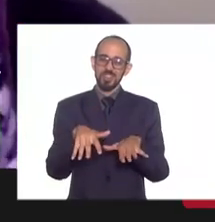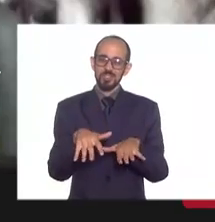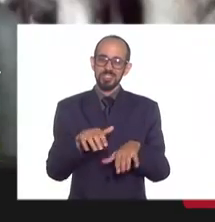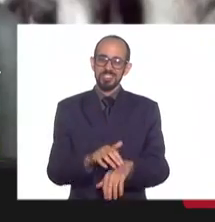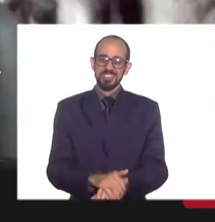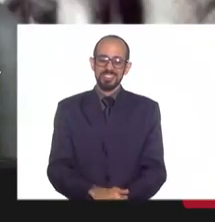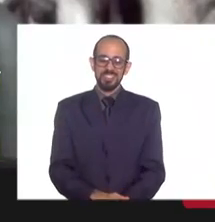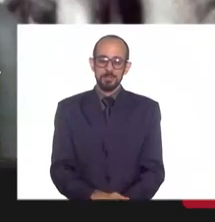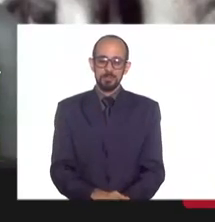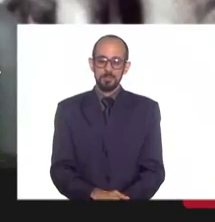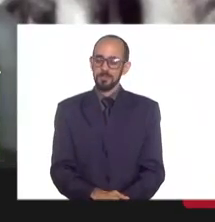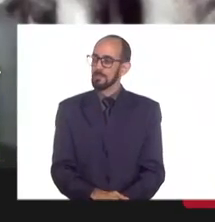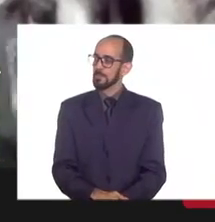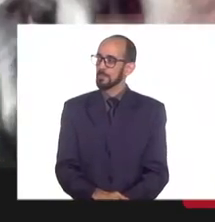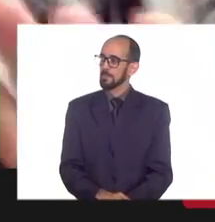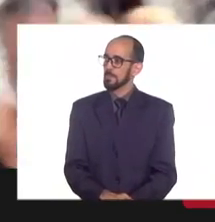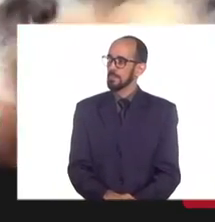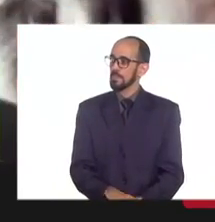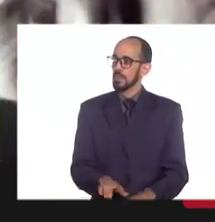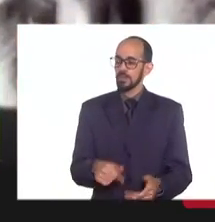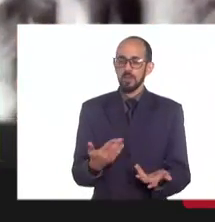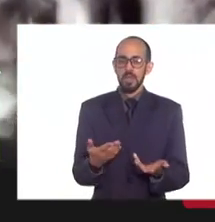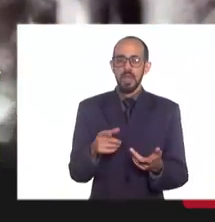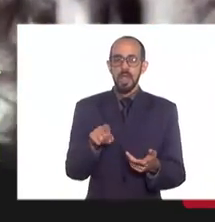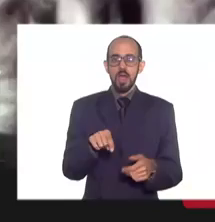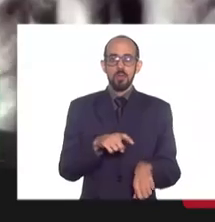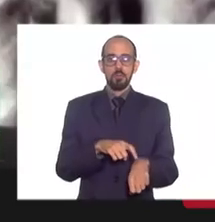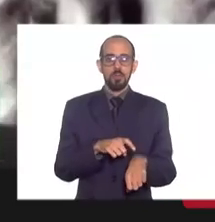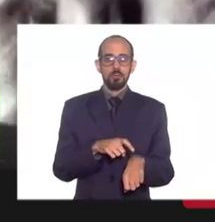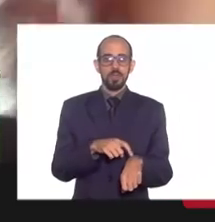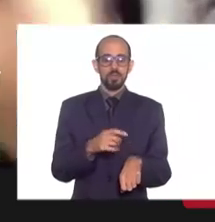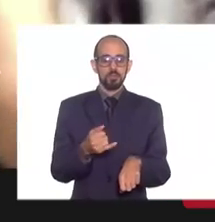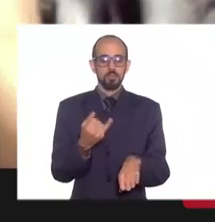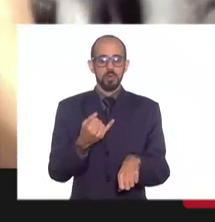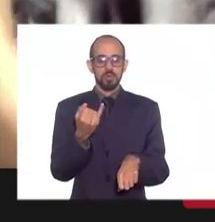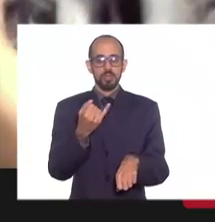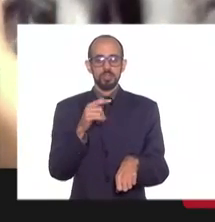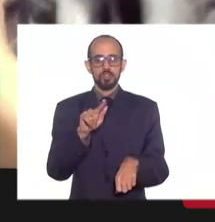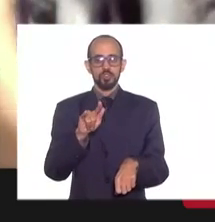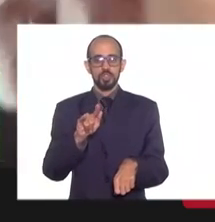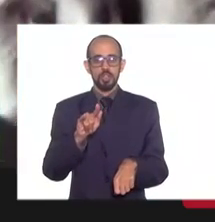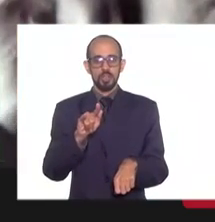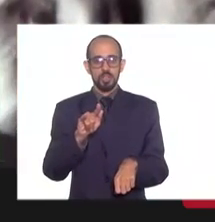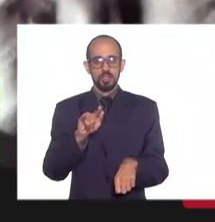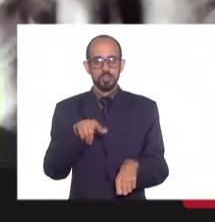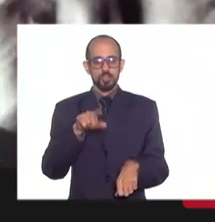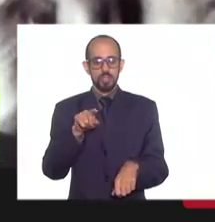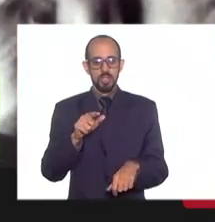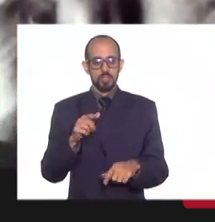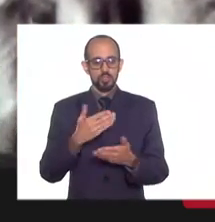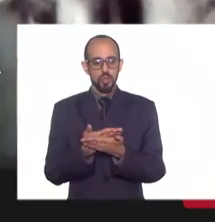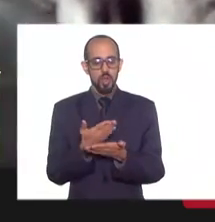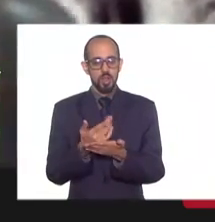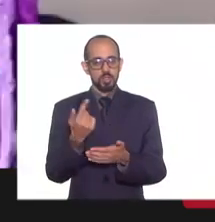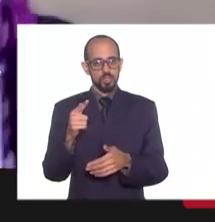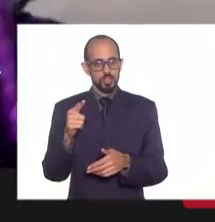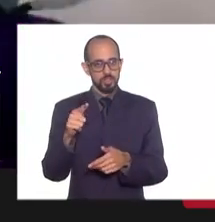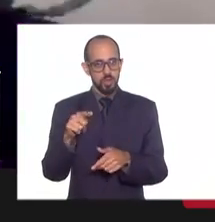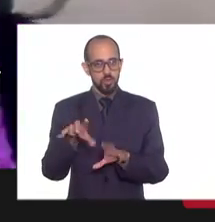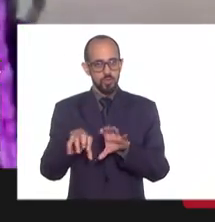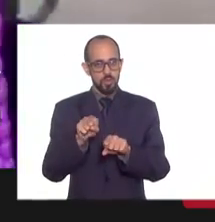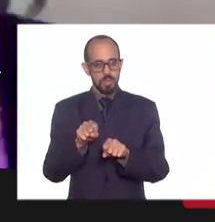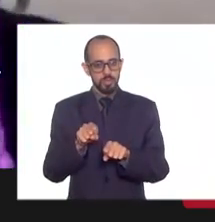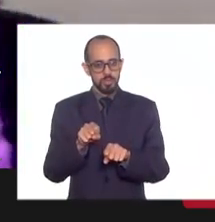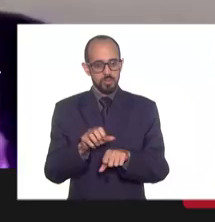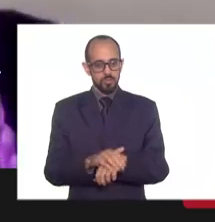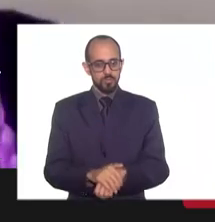obrigado Cláudia projeto social então em Ilha Grande né da escola de gestão e formação pois é né eu acho